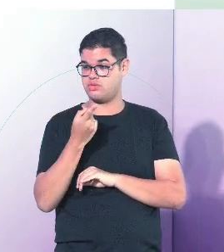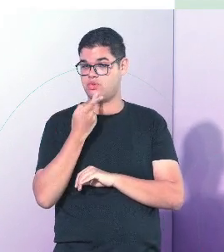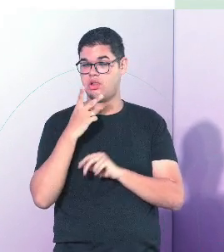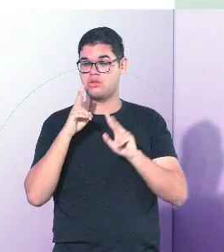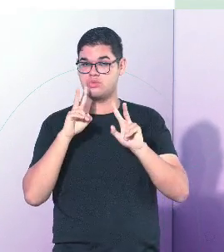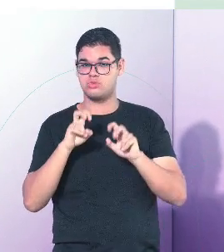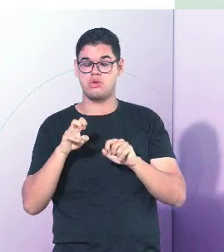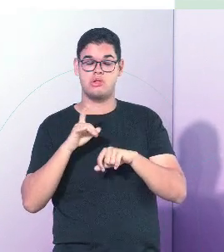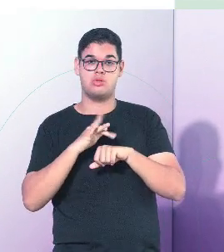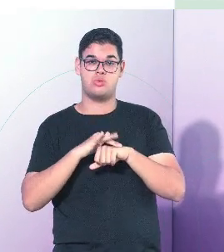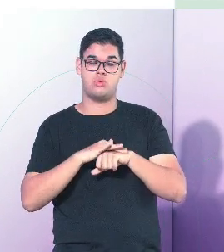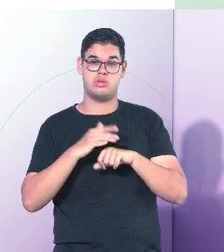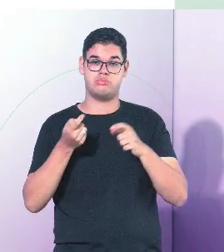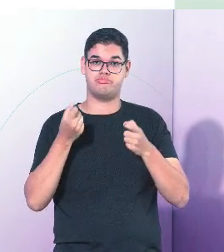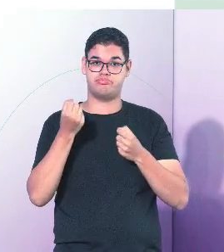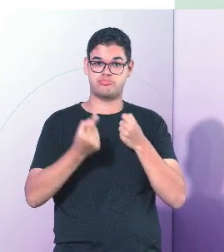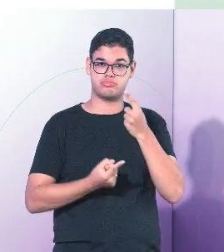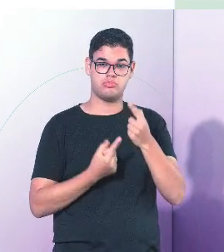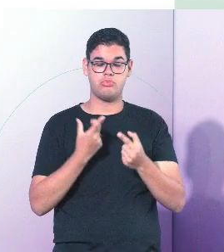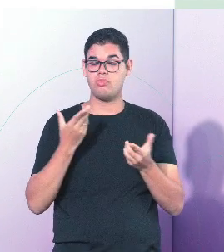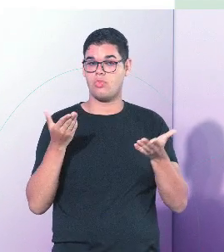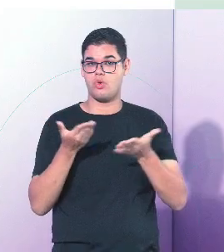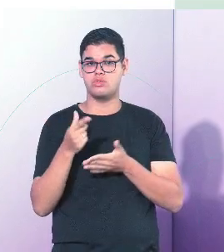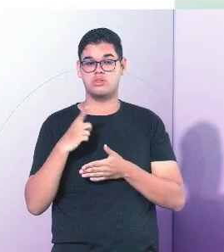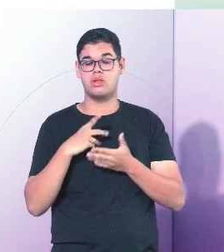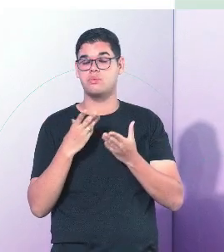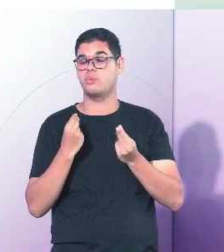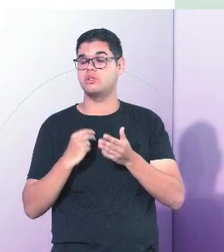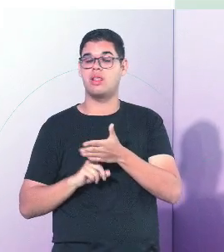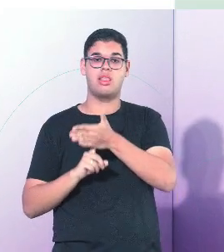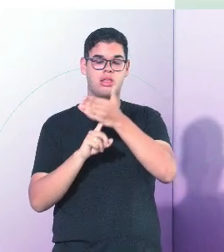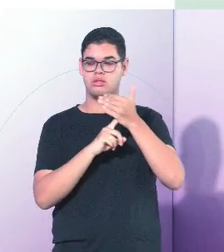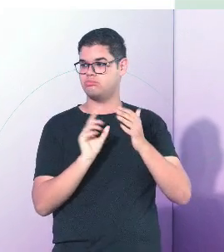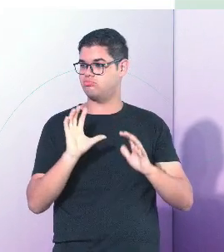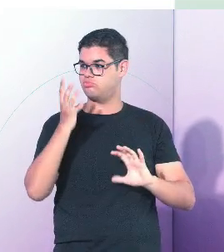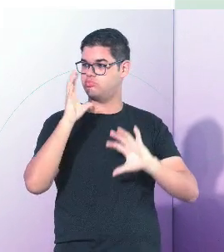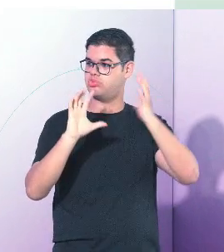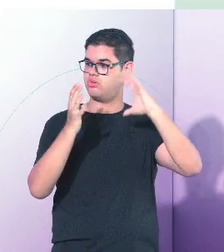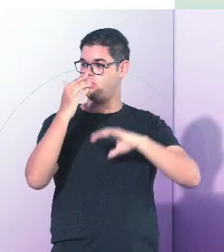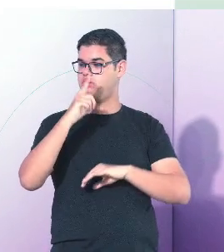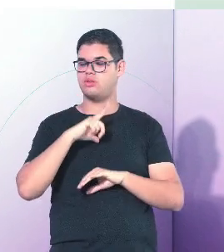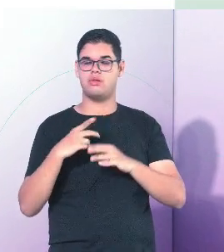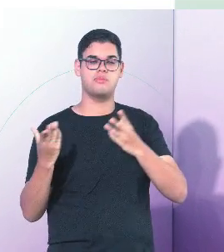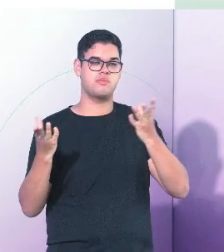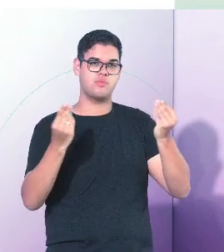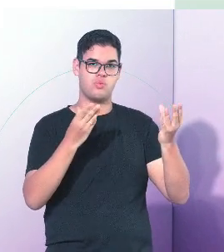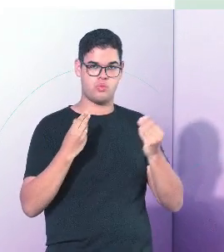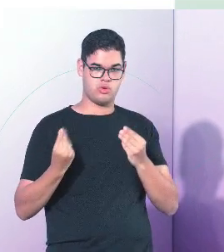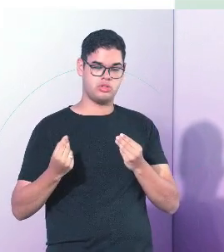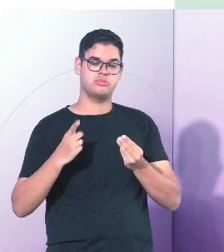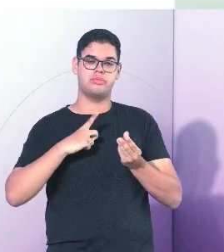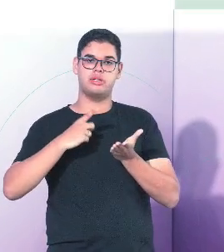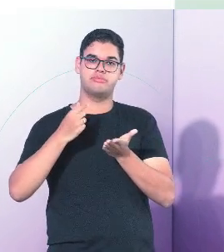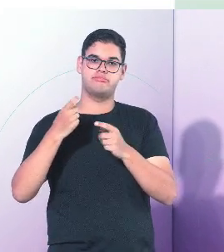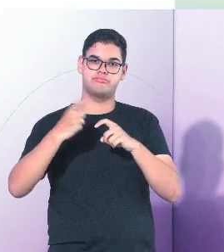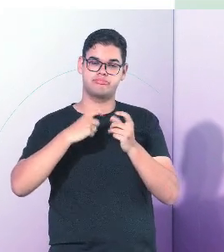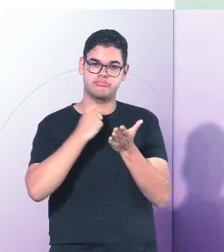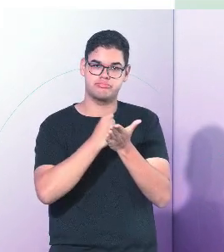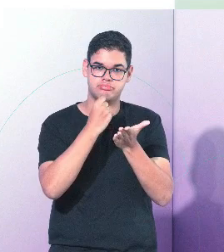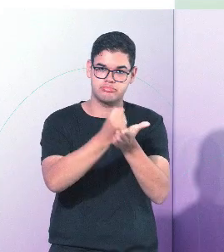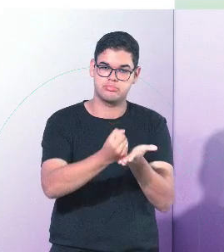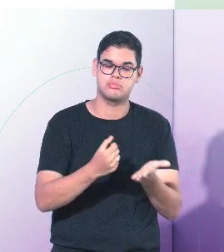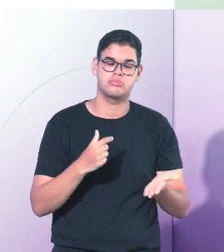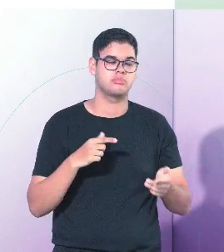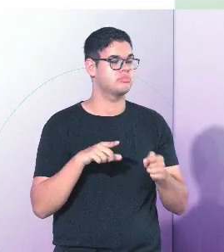novas tecnologias surgindo. E não só tecnologias voltadas para o tratamento do paciente, mas também para o diagnóstico, a gente já escutou falar aqui